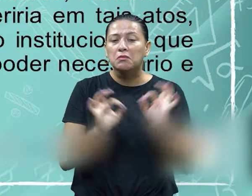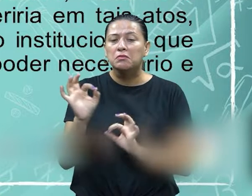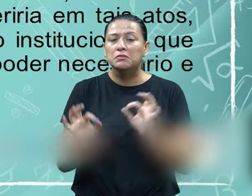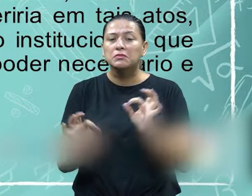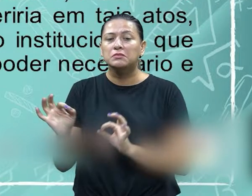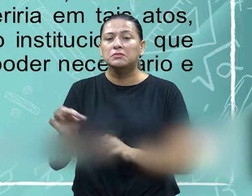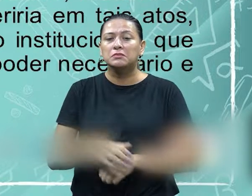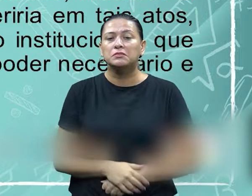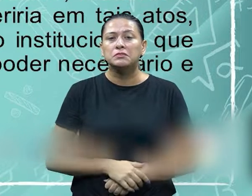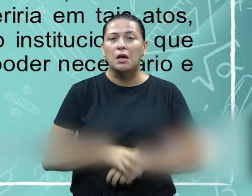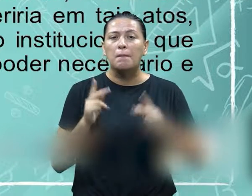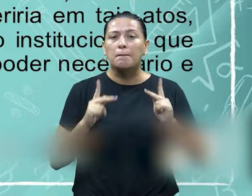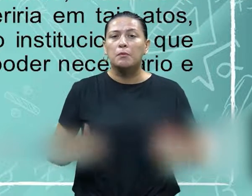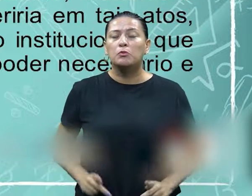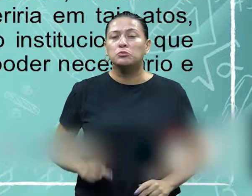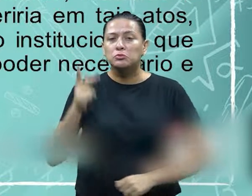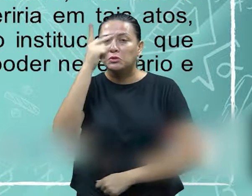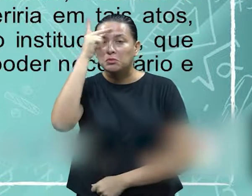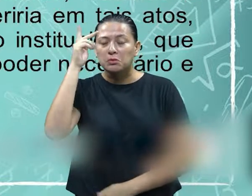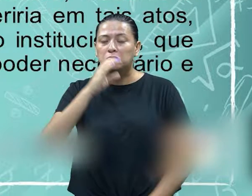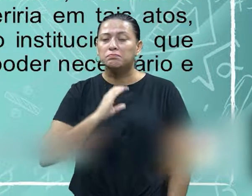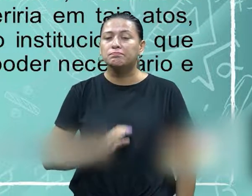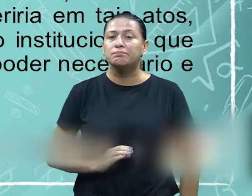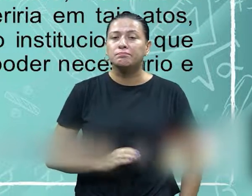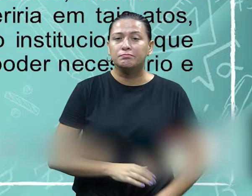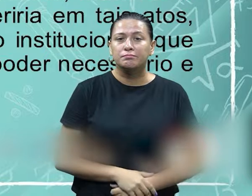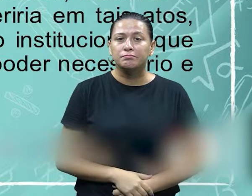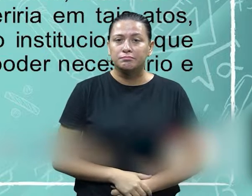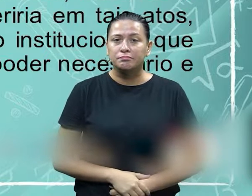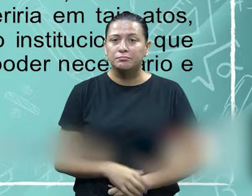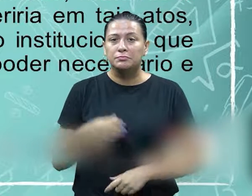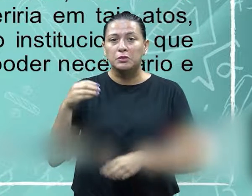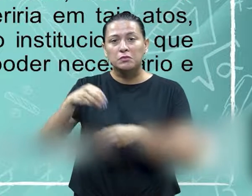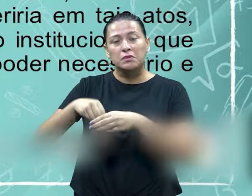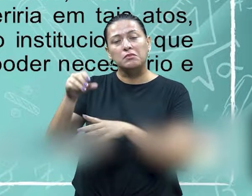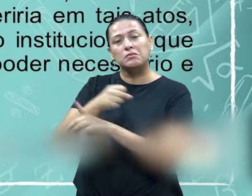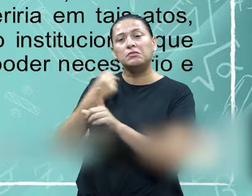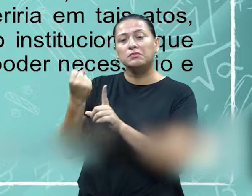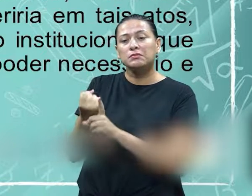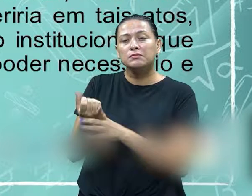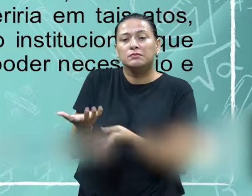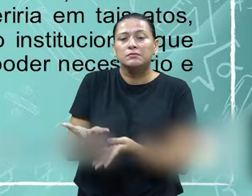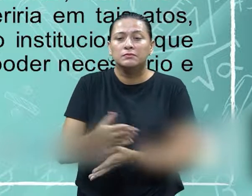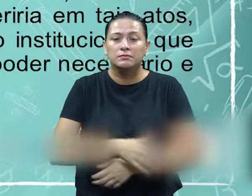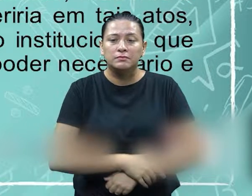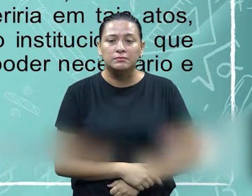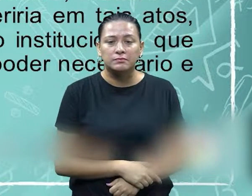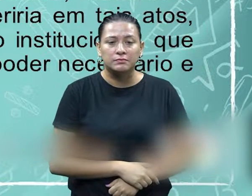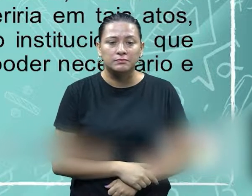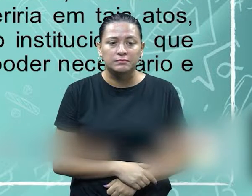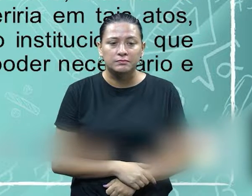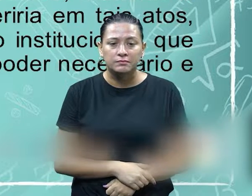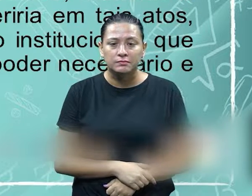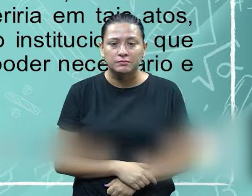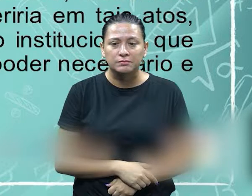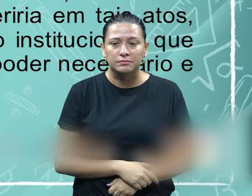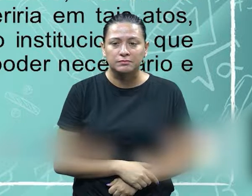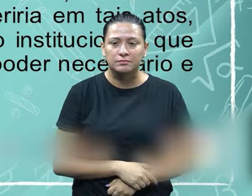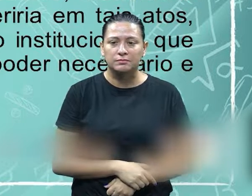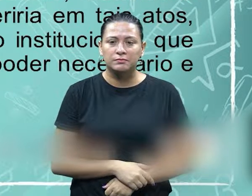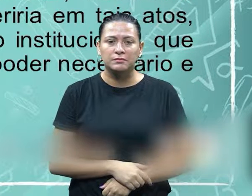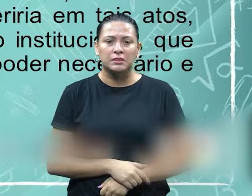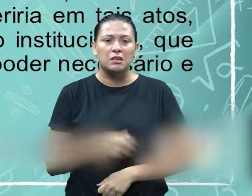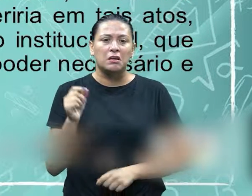normalizar os atos dos cidadãos que vivem em sociedade. Seria totalmente